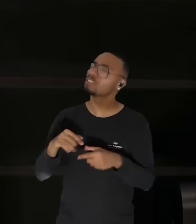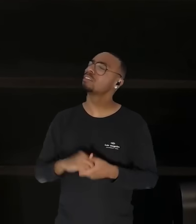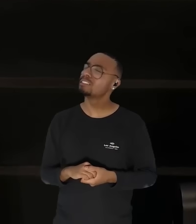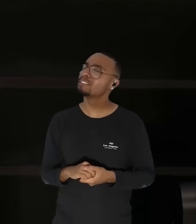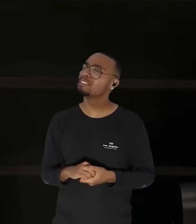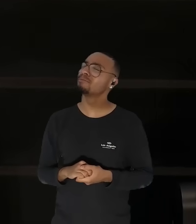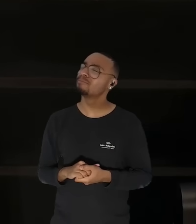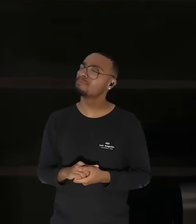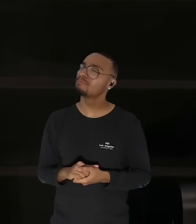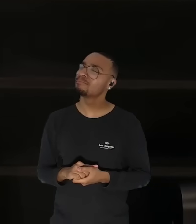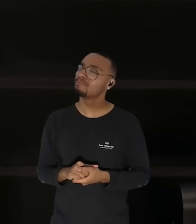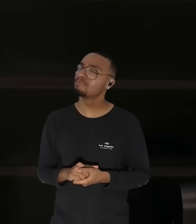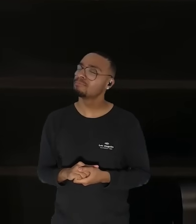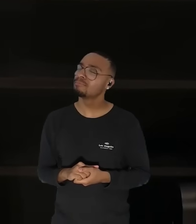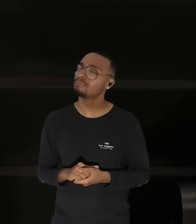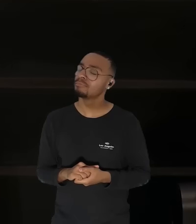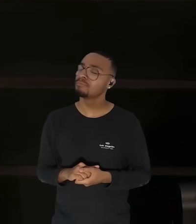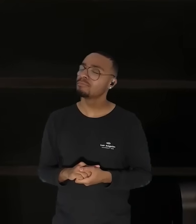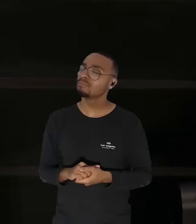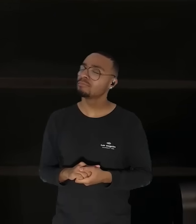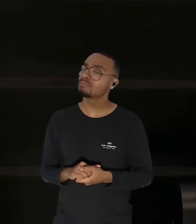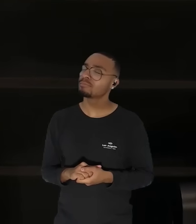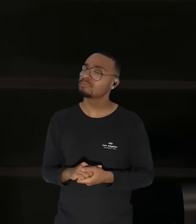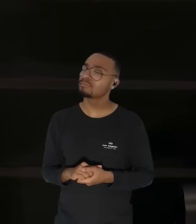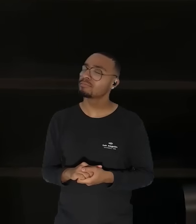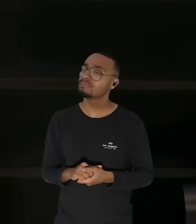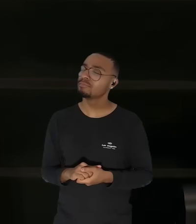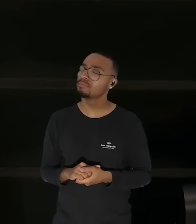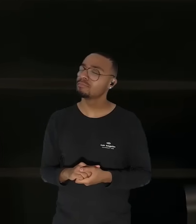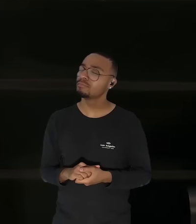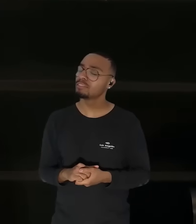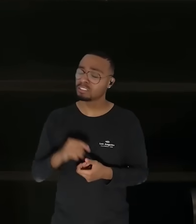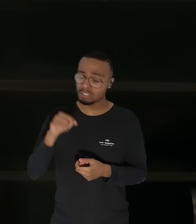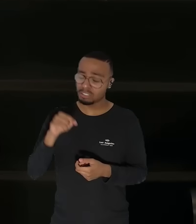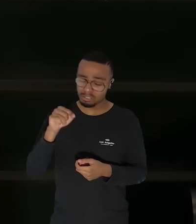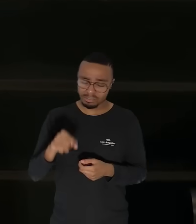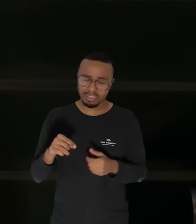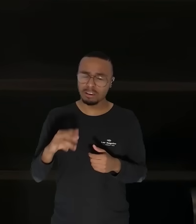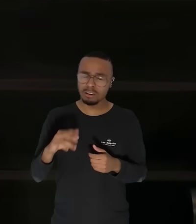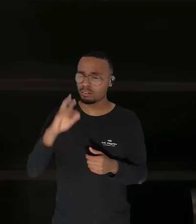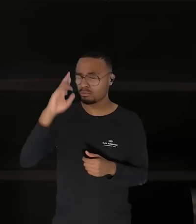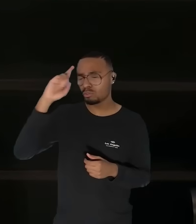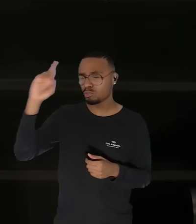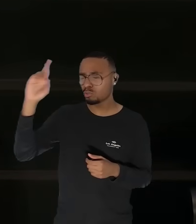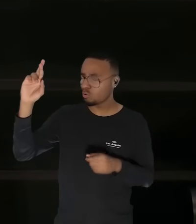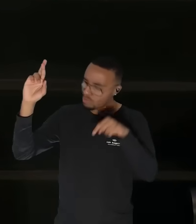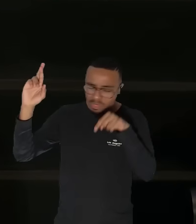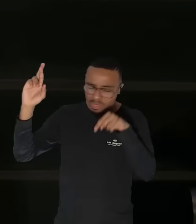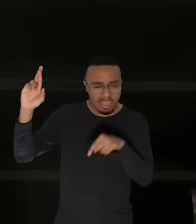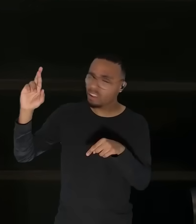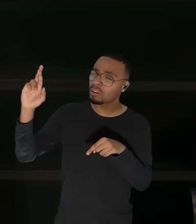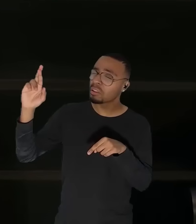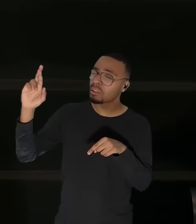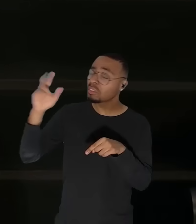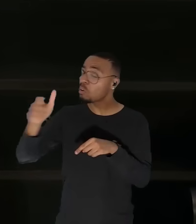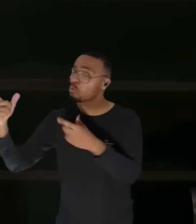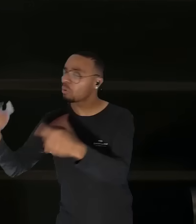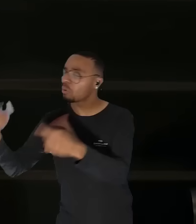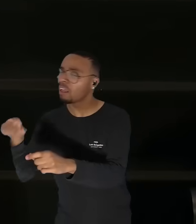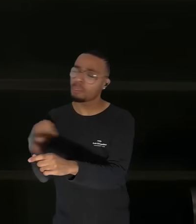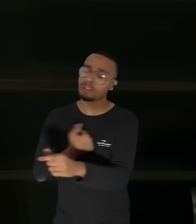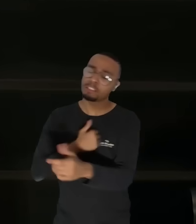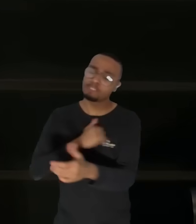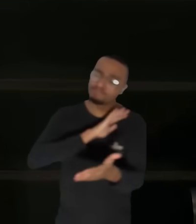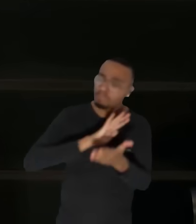vai embora. Não há nenhuma razão de estar aqui sem a tua presença. Fala conosco, Senhor,